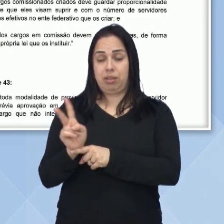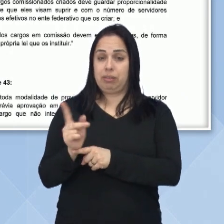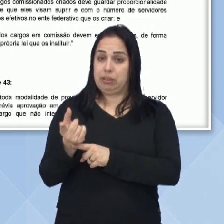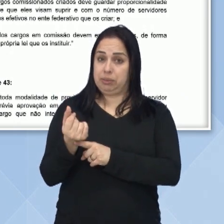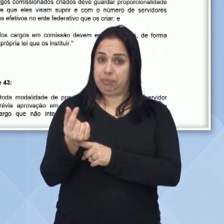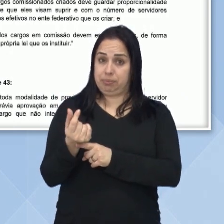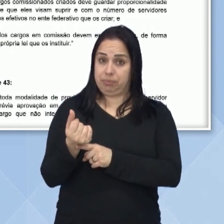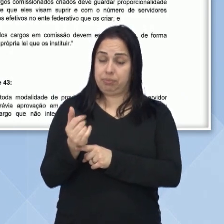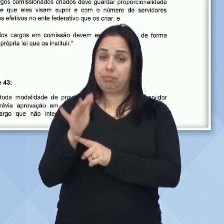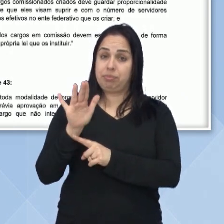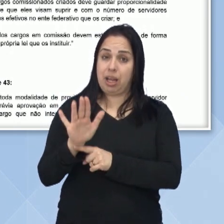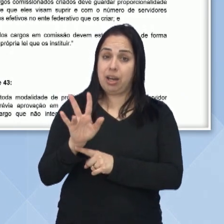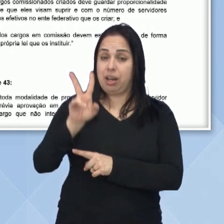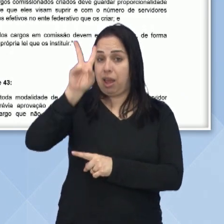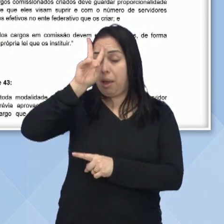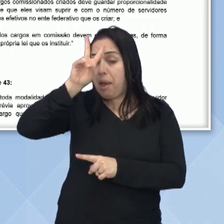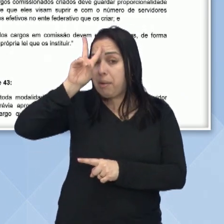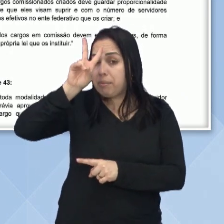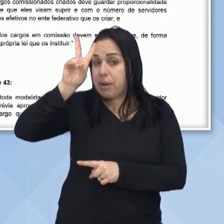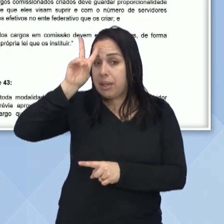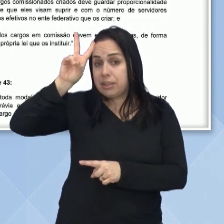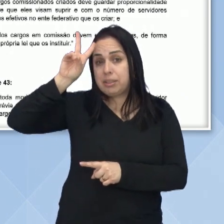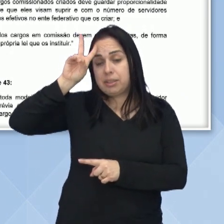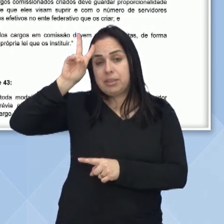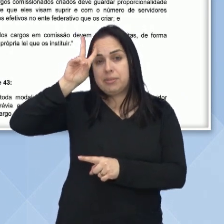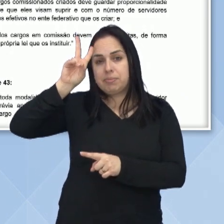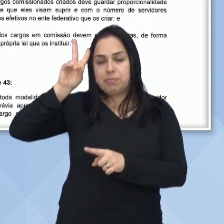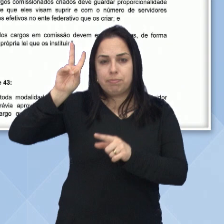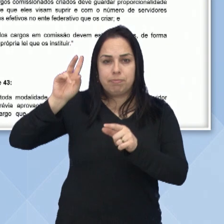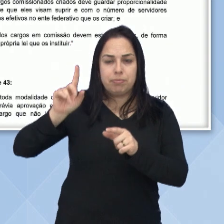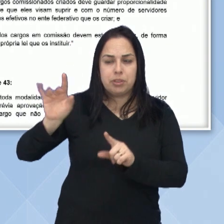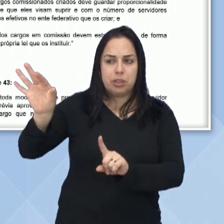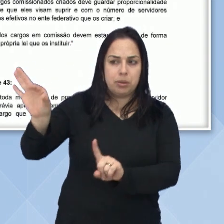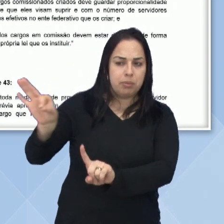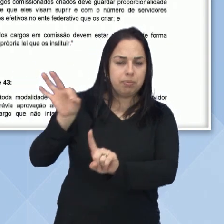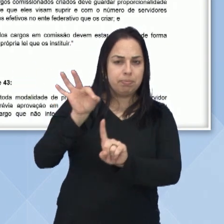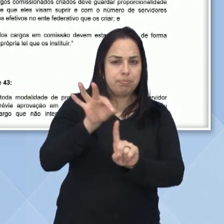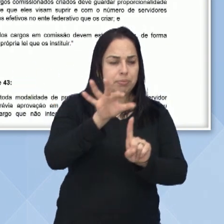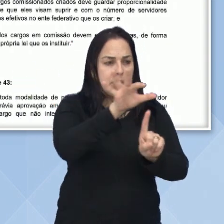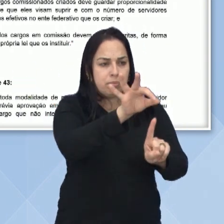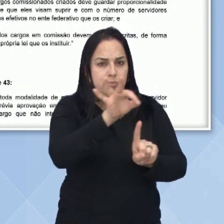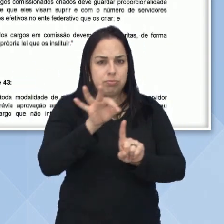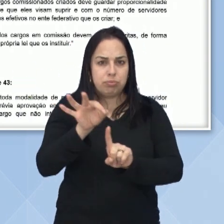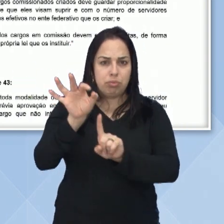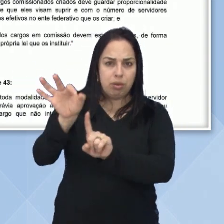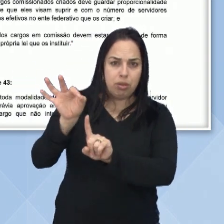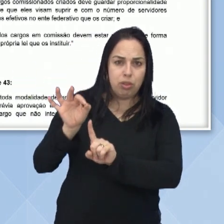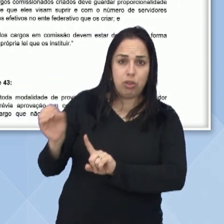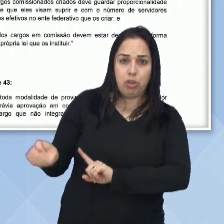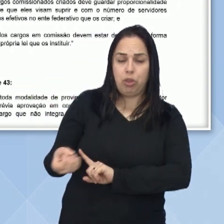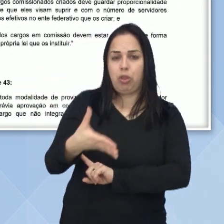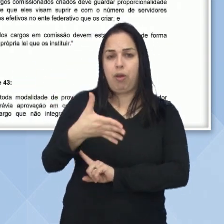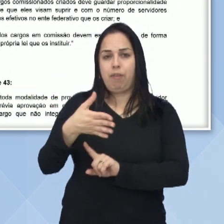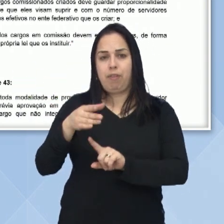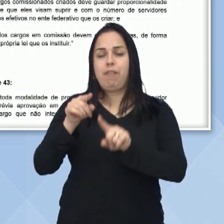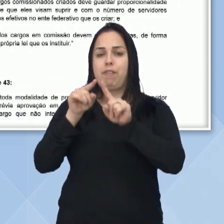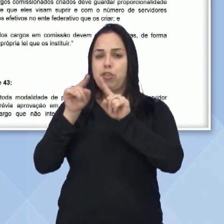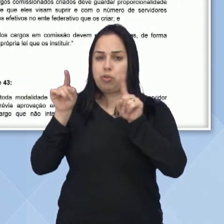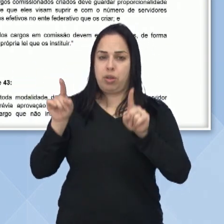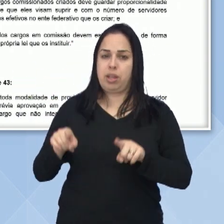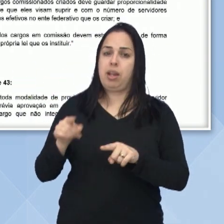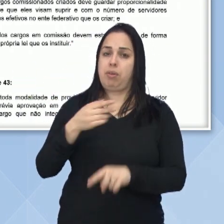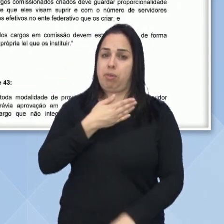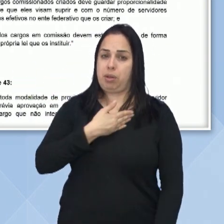Vale ressaltar que a possibilidade de recrutamento de novos servidores por concurso